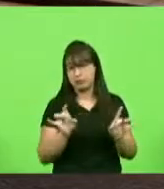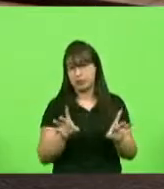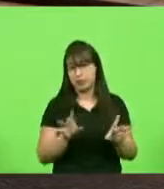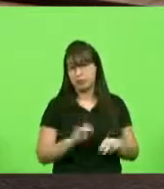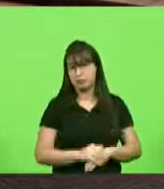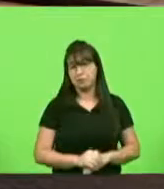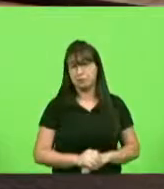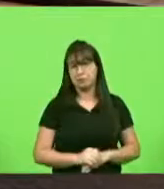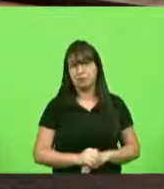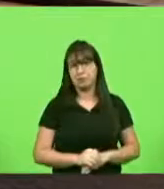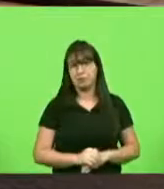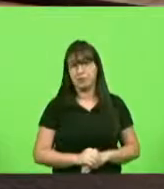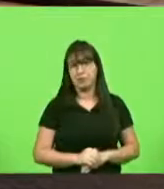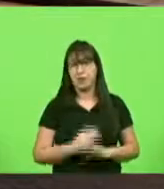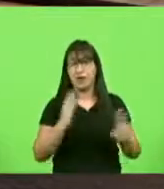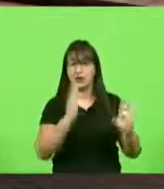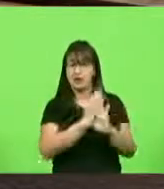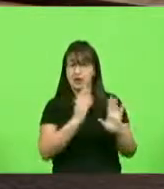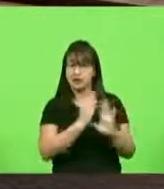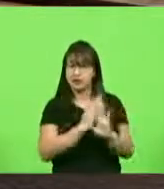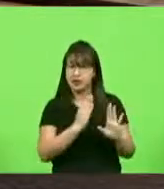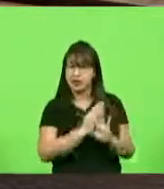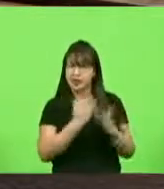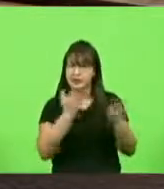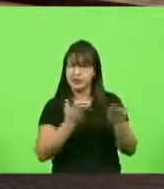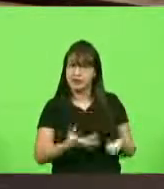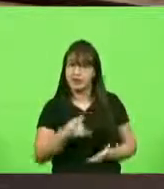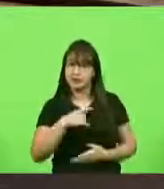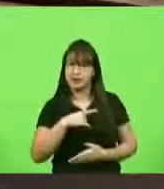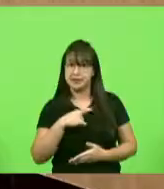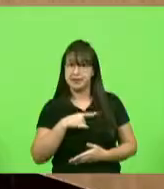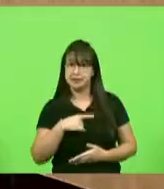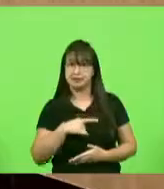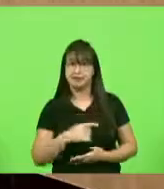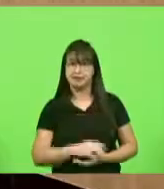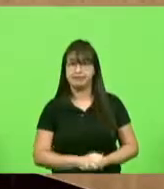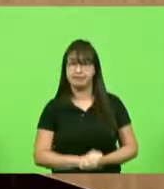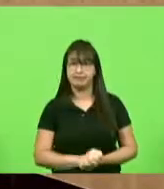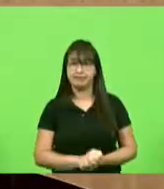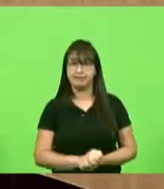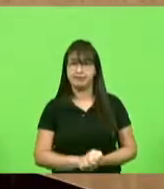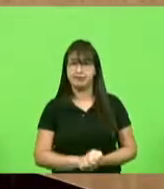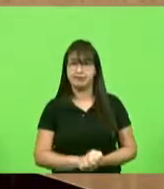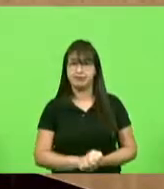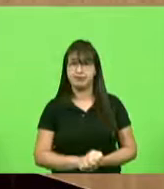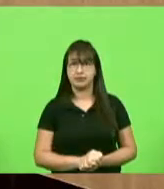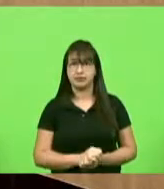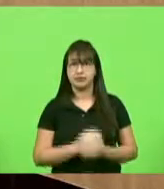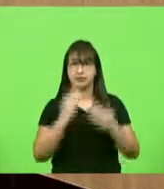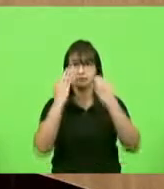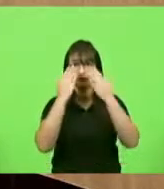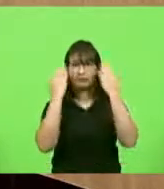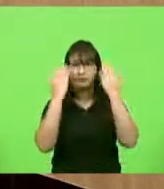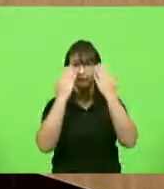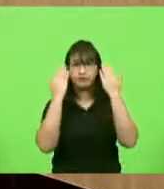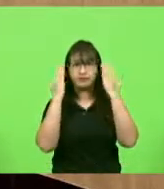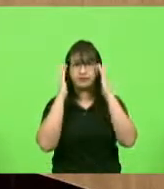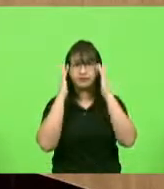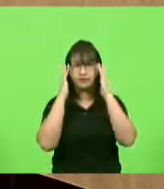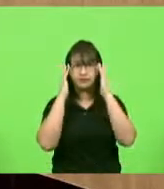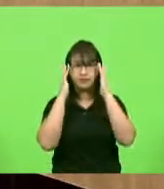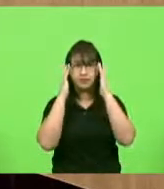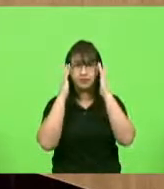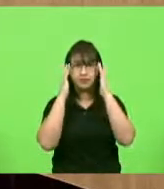daqueles que não estão sendo investigados, porque quem está sendo investigado nem isso não fez. Deputado José Milton Schaefer.